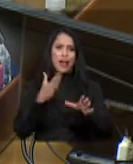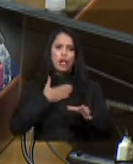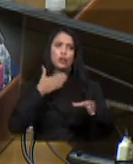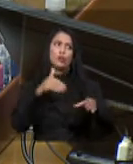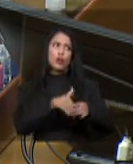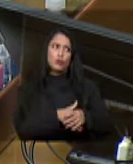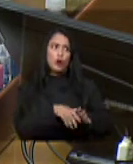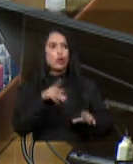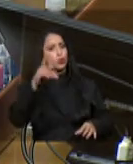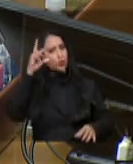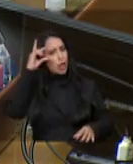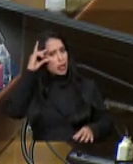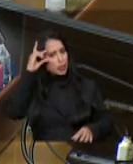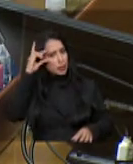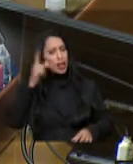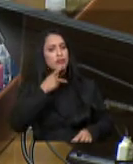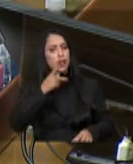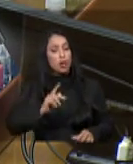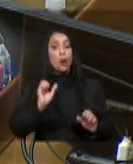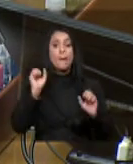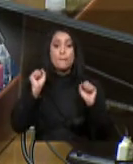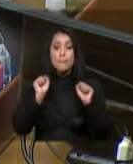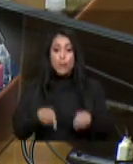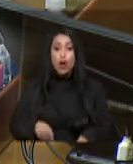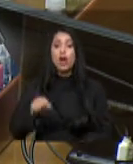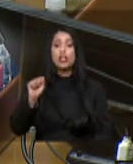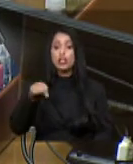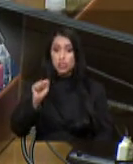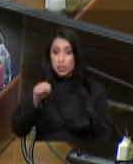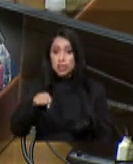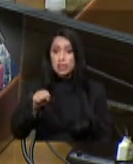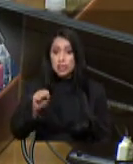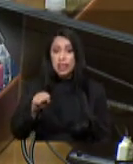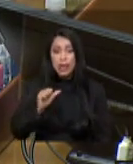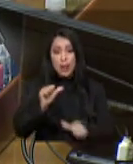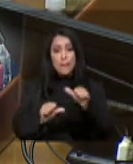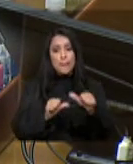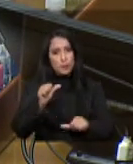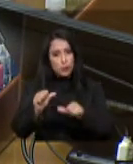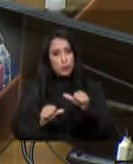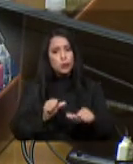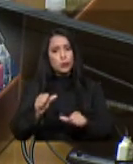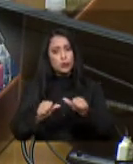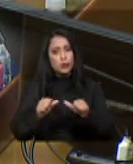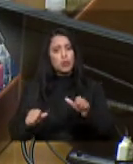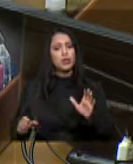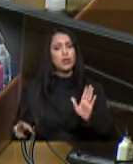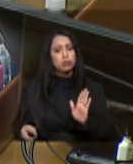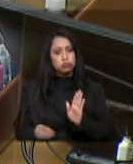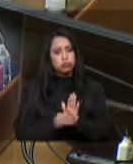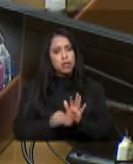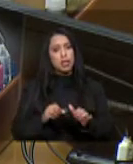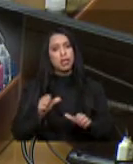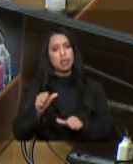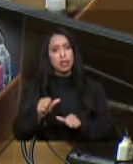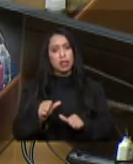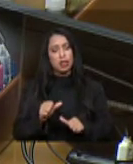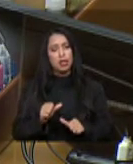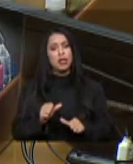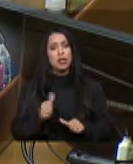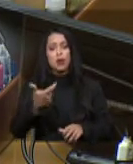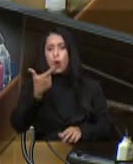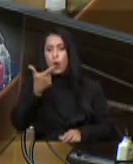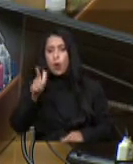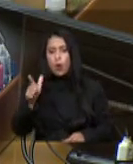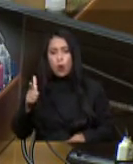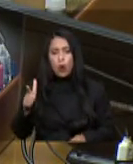chamou atenção para esse ponto. Pode sim alterar, deve, é próprio da vida, pode ser uma outra